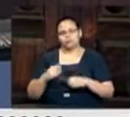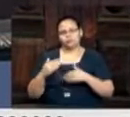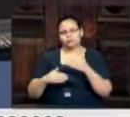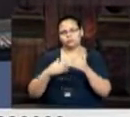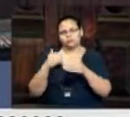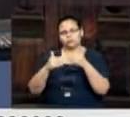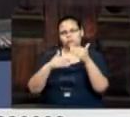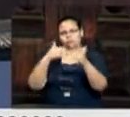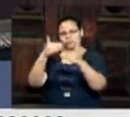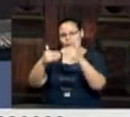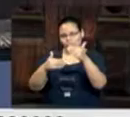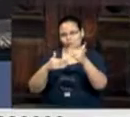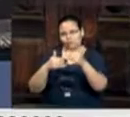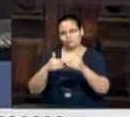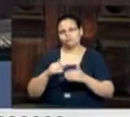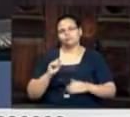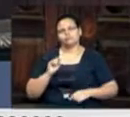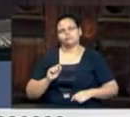progressivamente